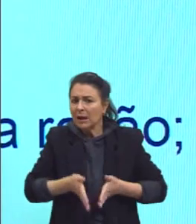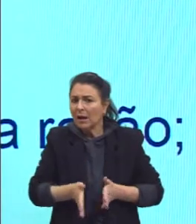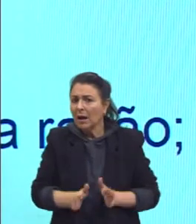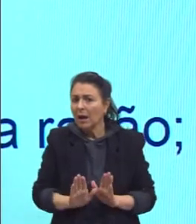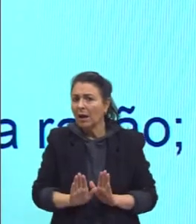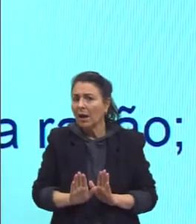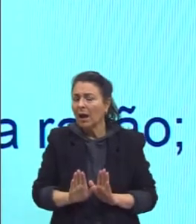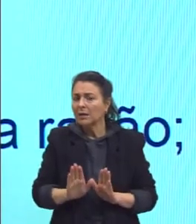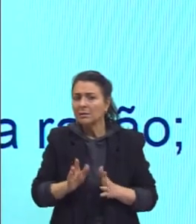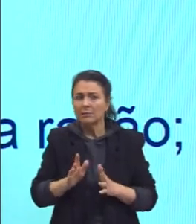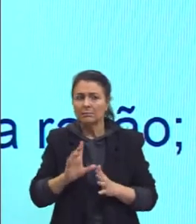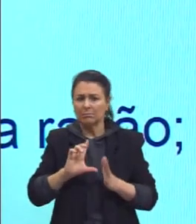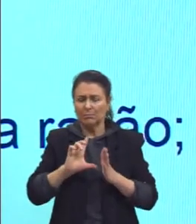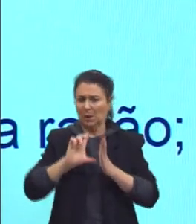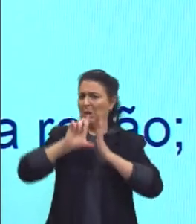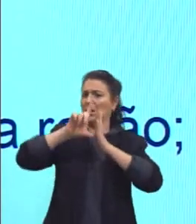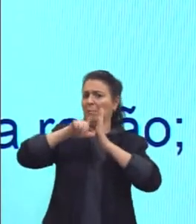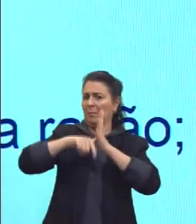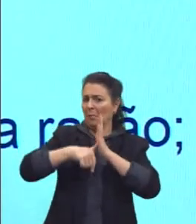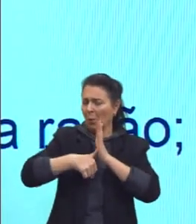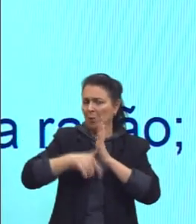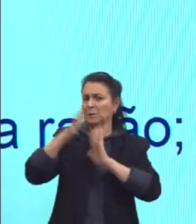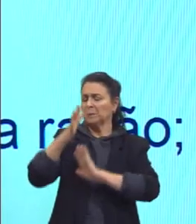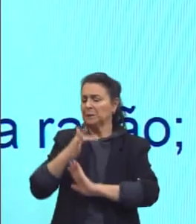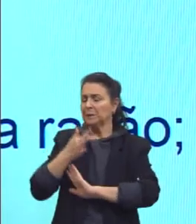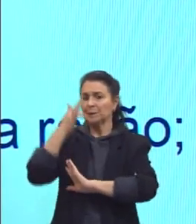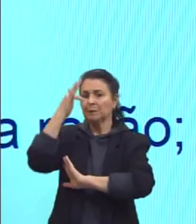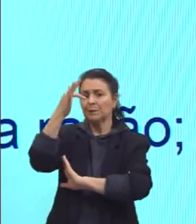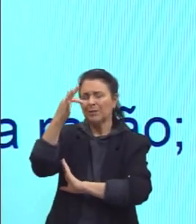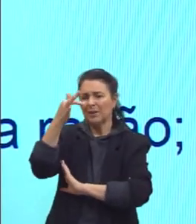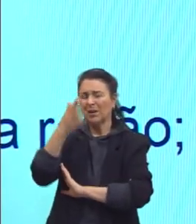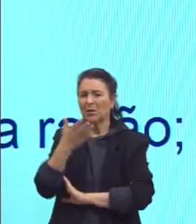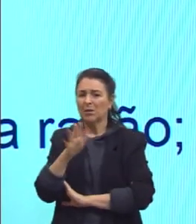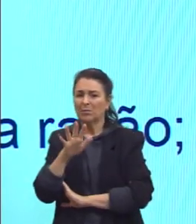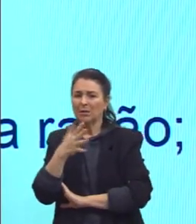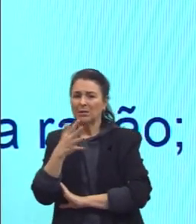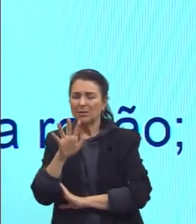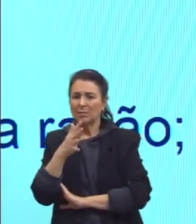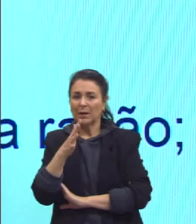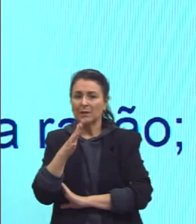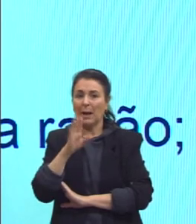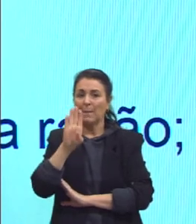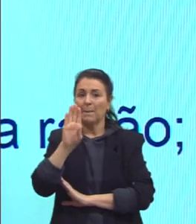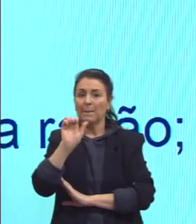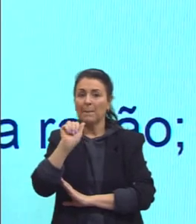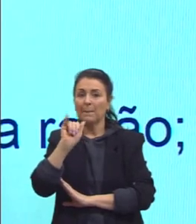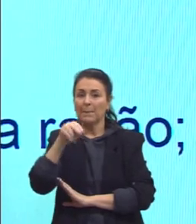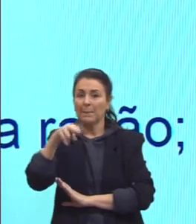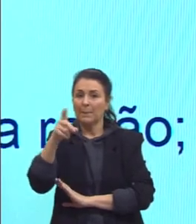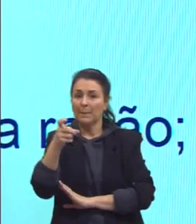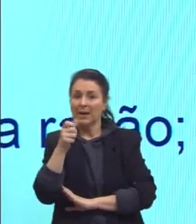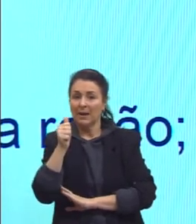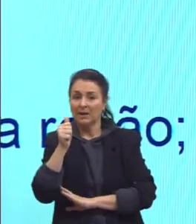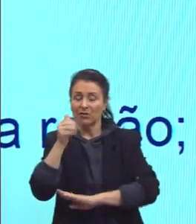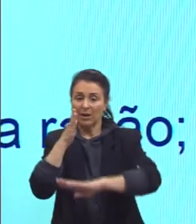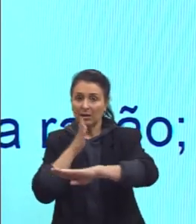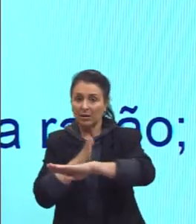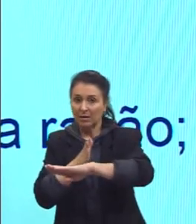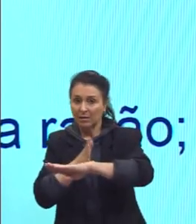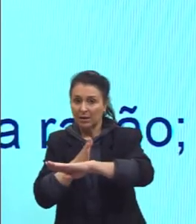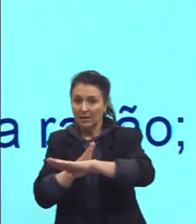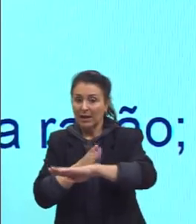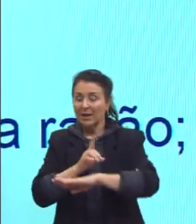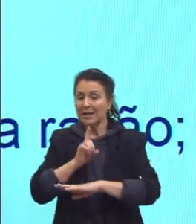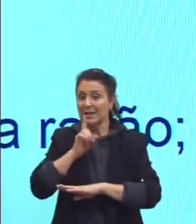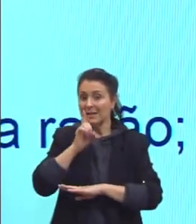bem mais tarde né já vai se praticamente na baixa idade média e o santo